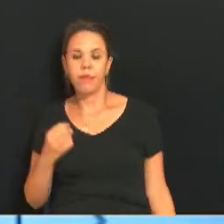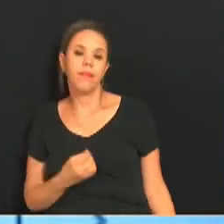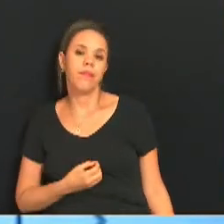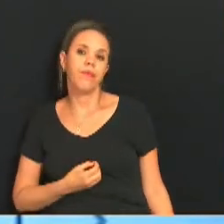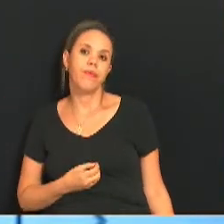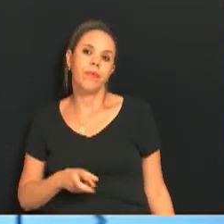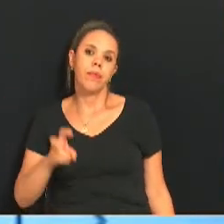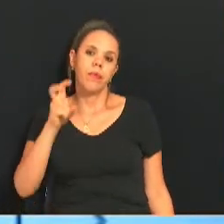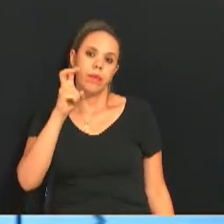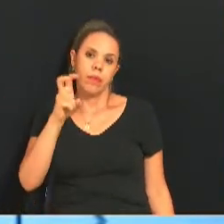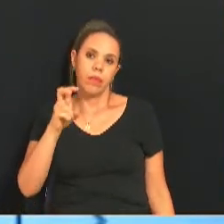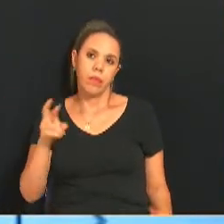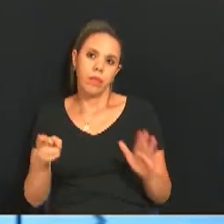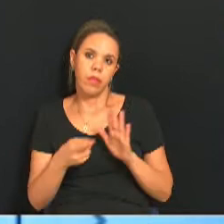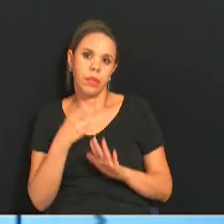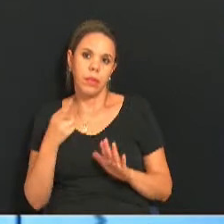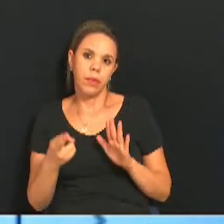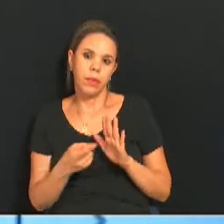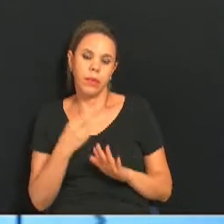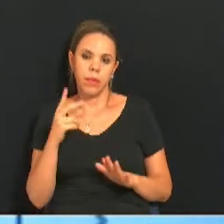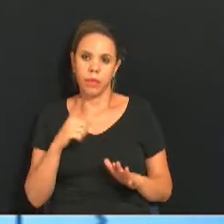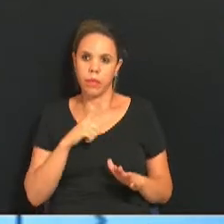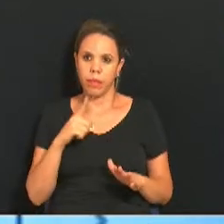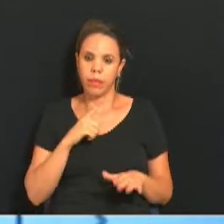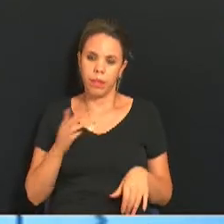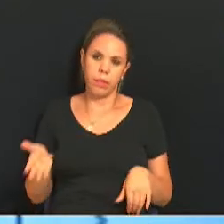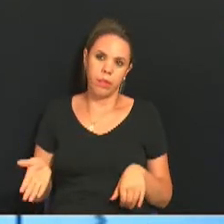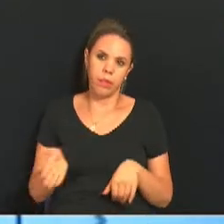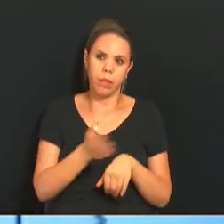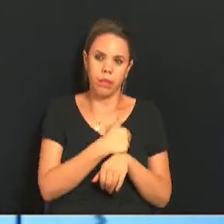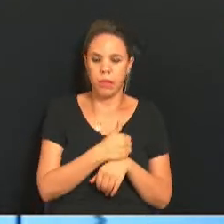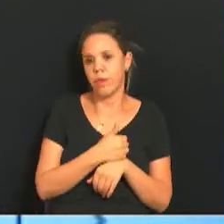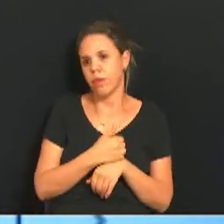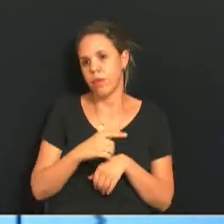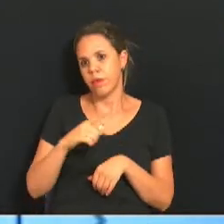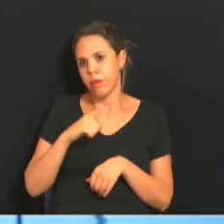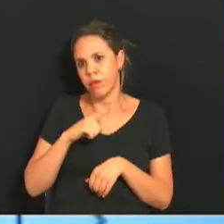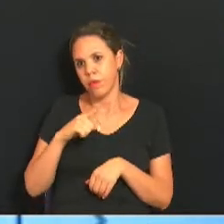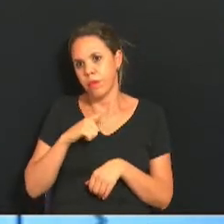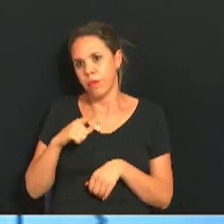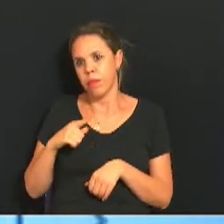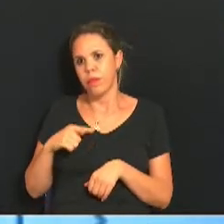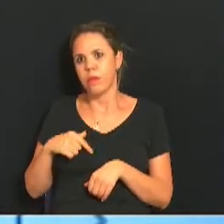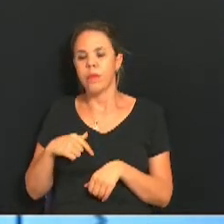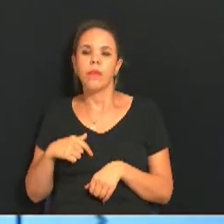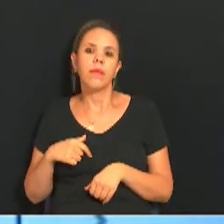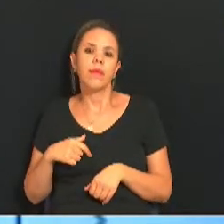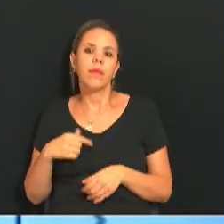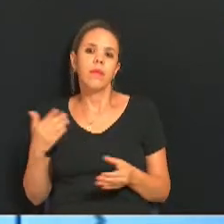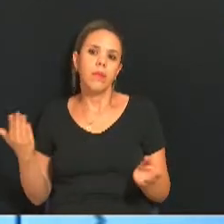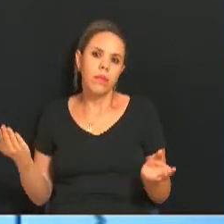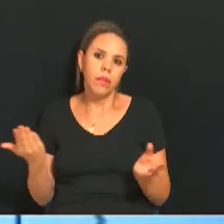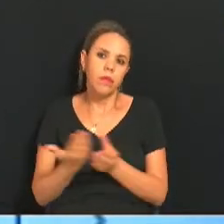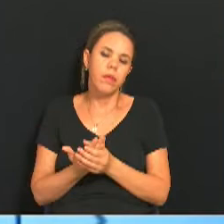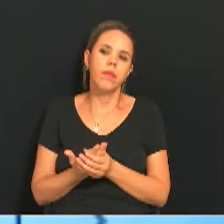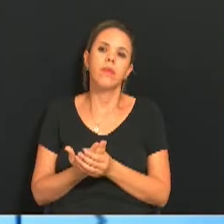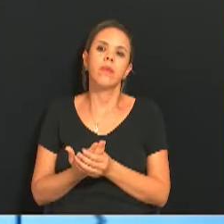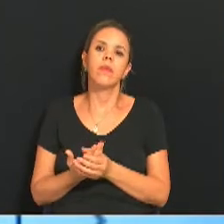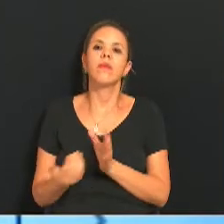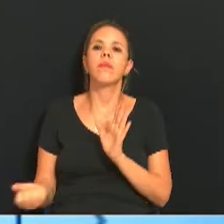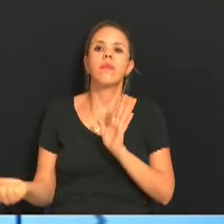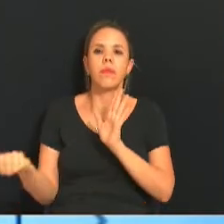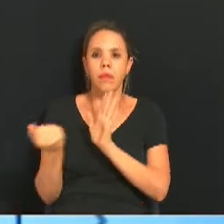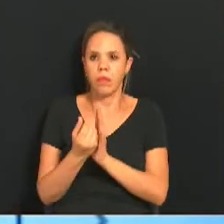cinco resoluções e nós fizemos anteriormente até aos processos distintos de povoamento do impacto o